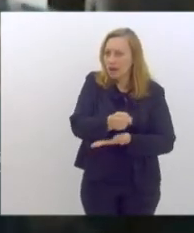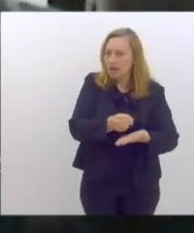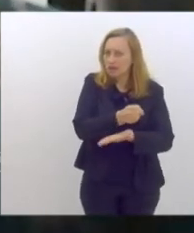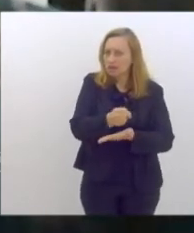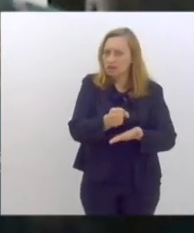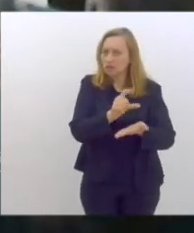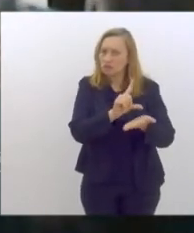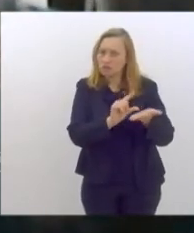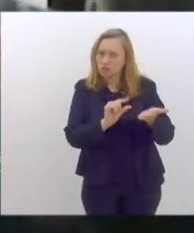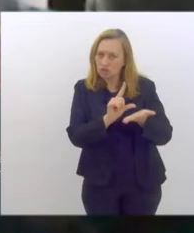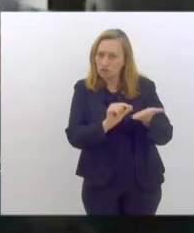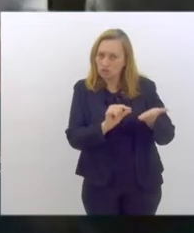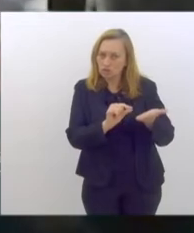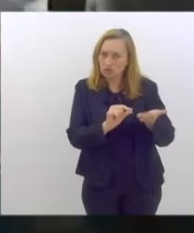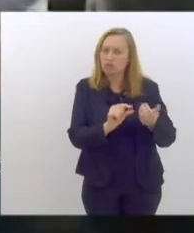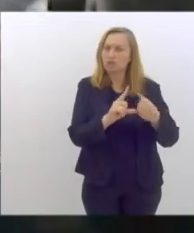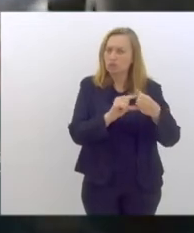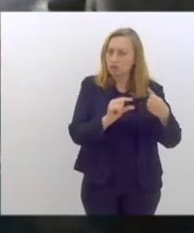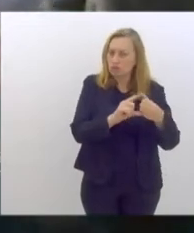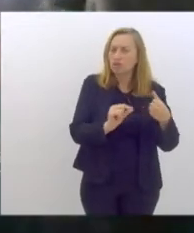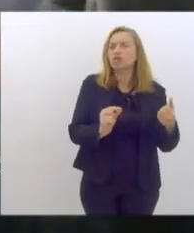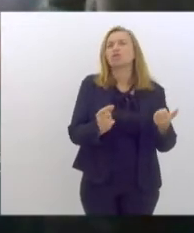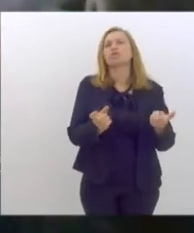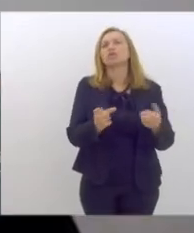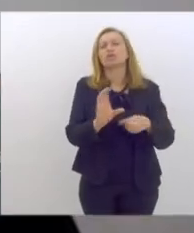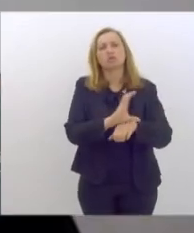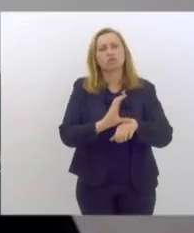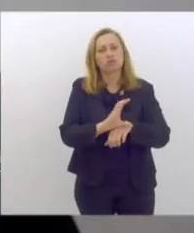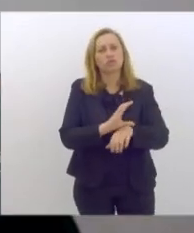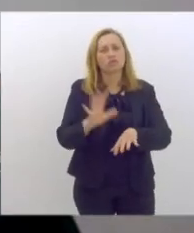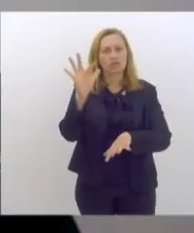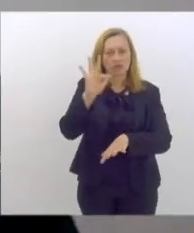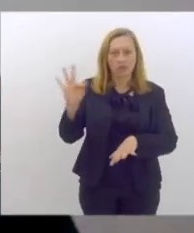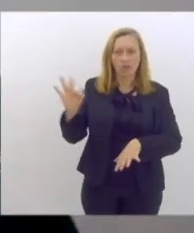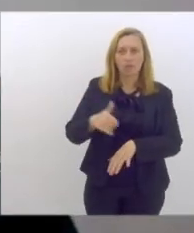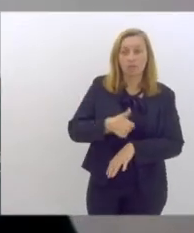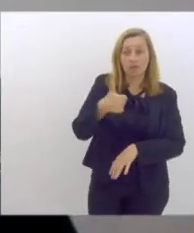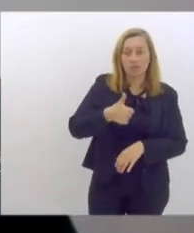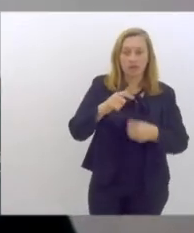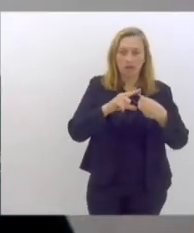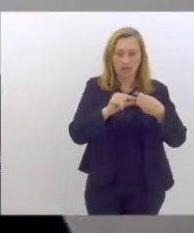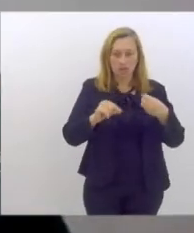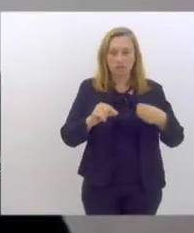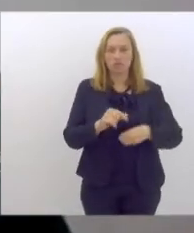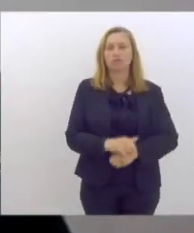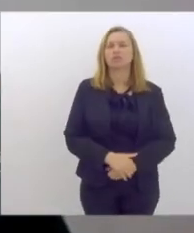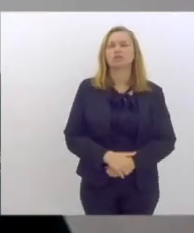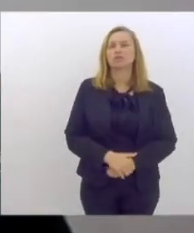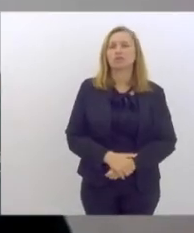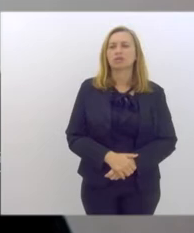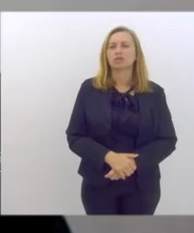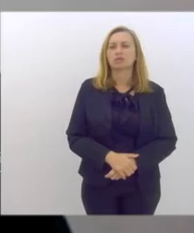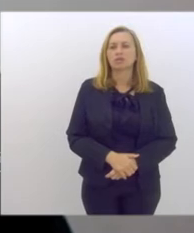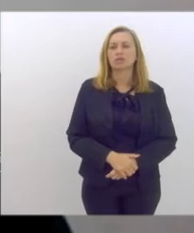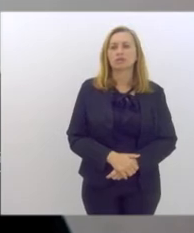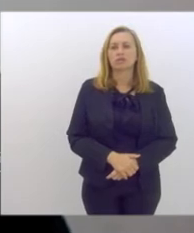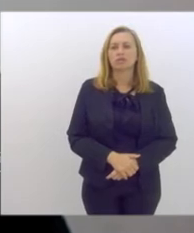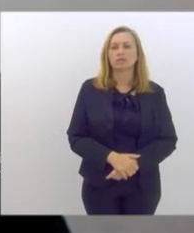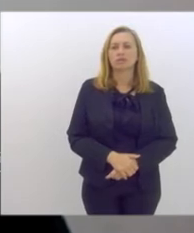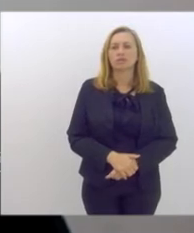seguintes artigos da Constituição Federal Artigo 1º os